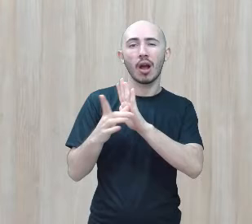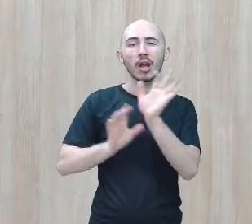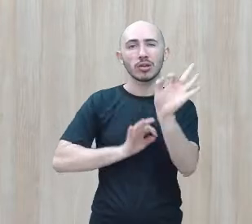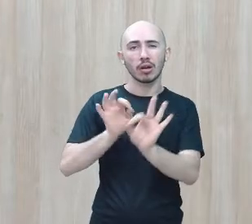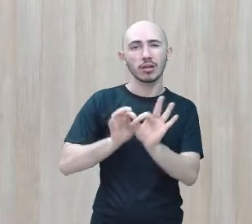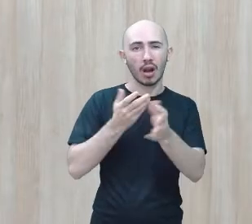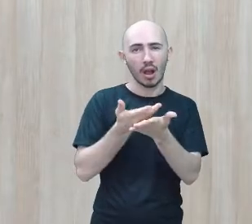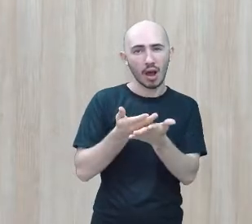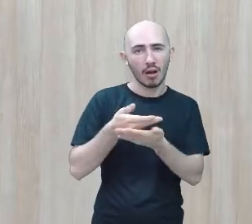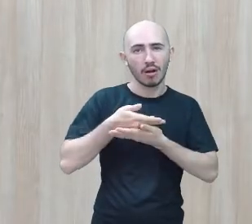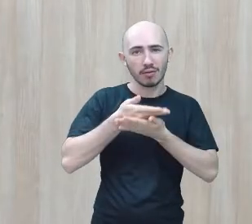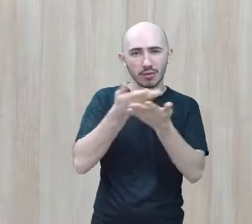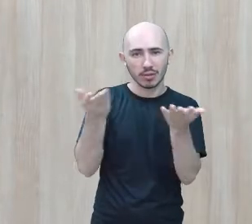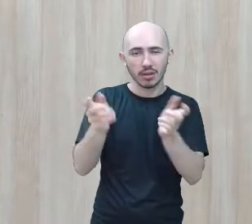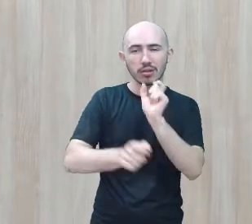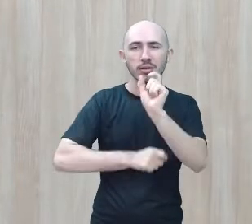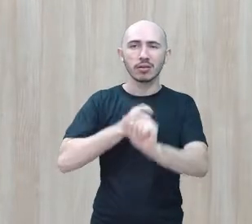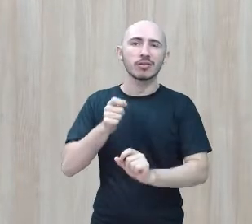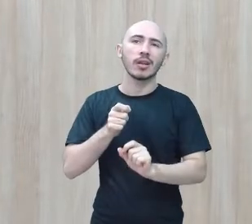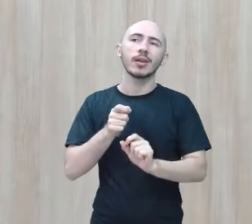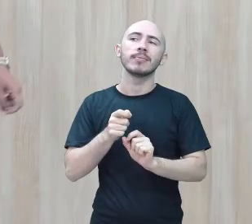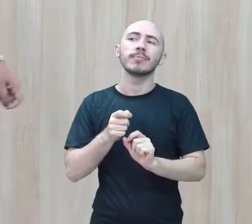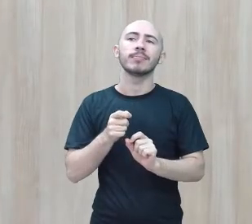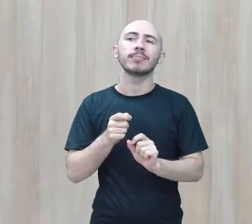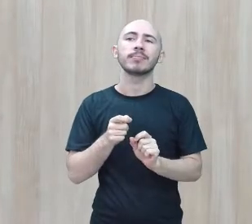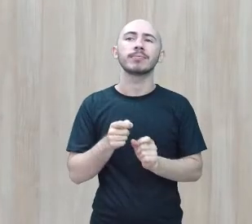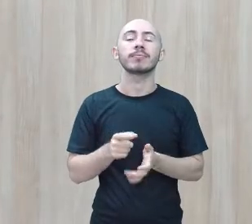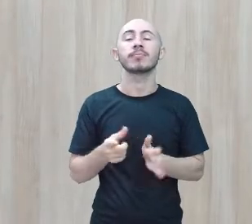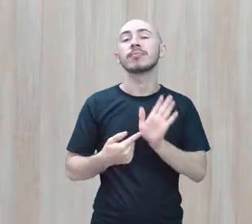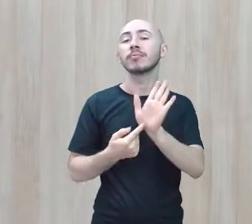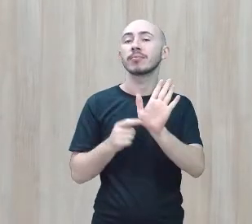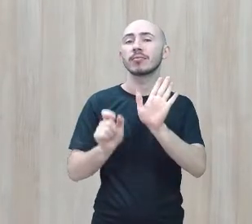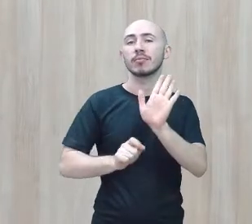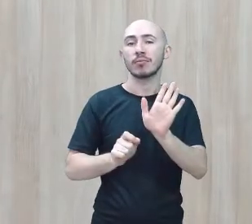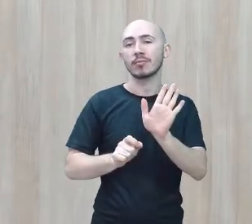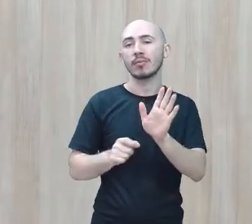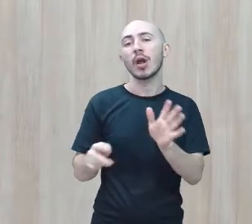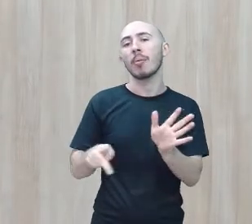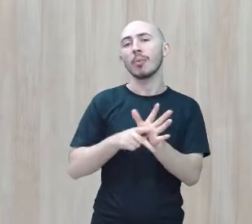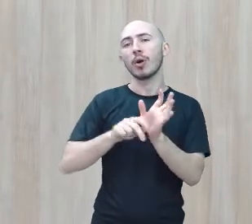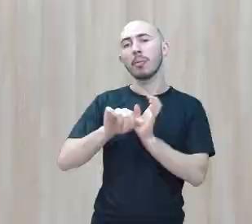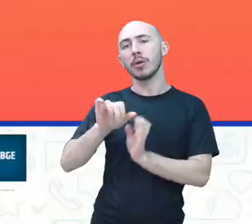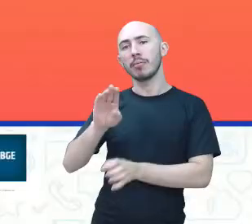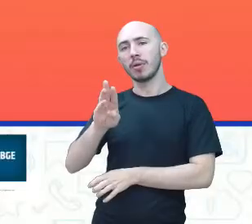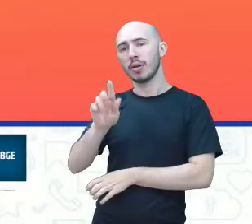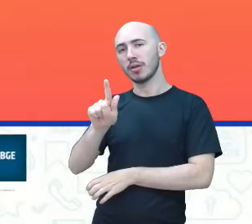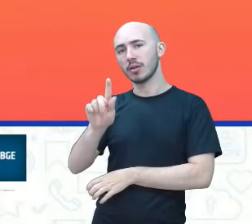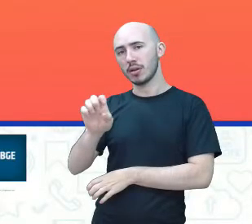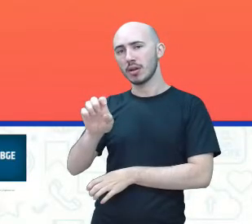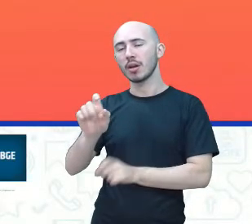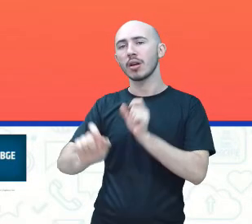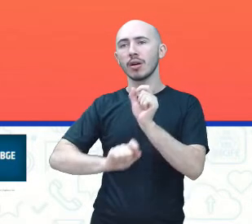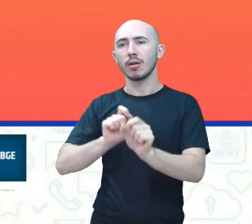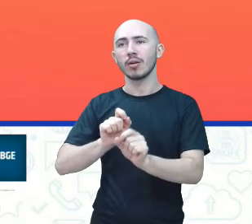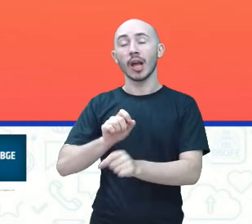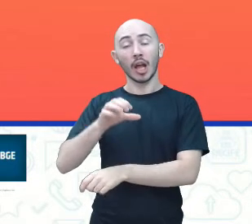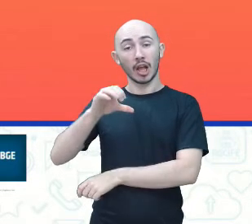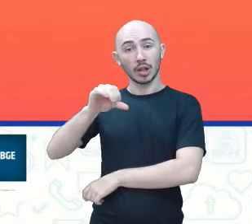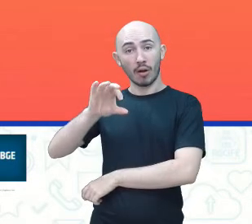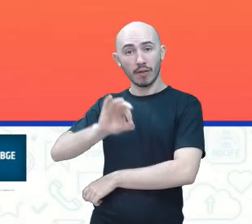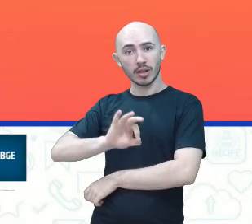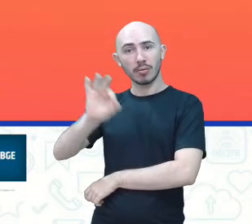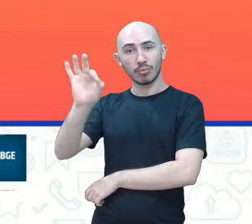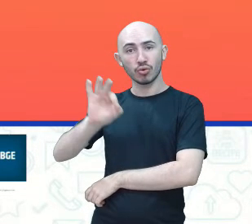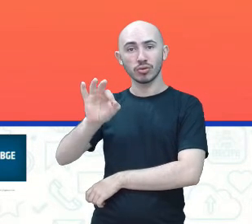algumas informações para vocês, eu trouxe essa daqui, do IBGE. De acordo com o IBGE, 90%